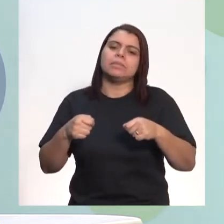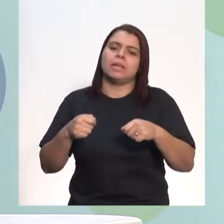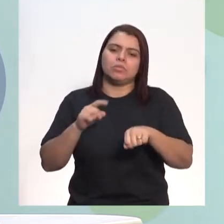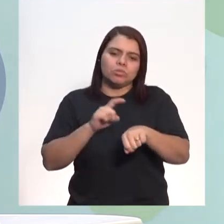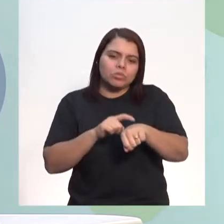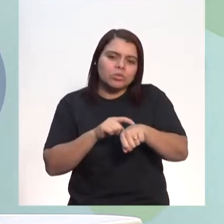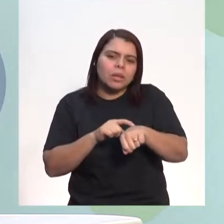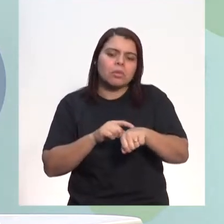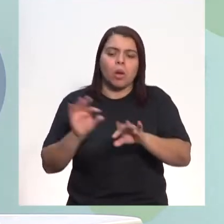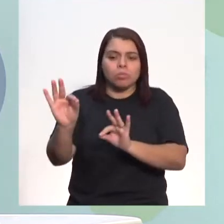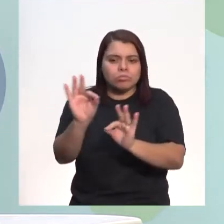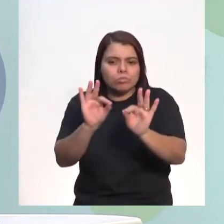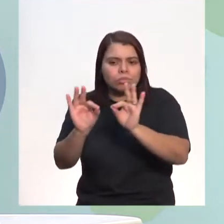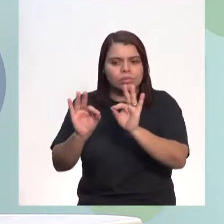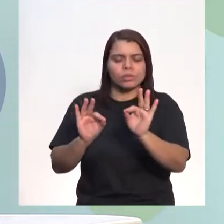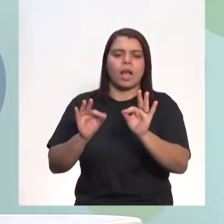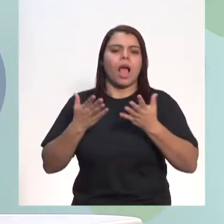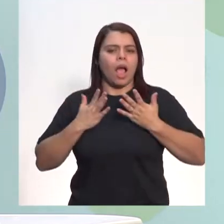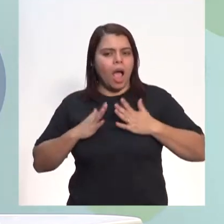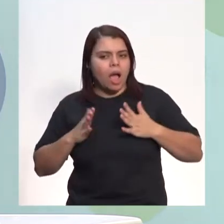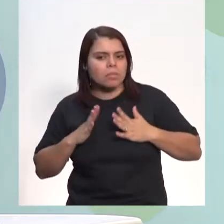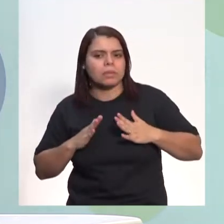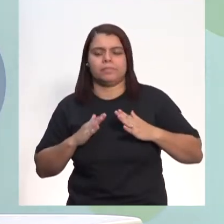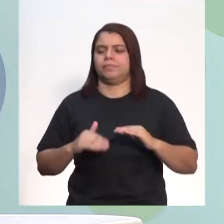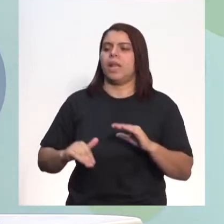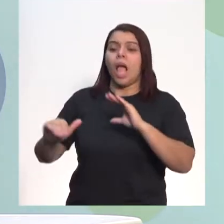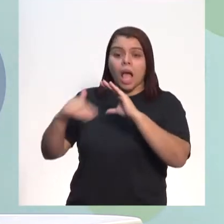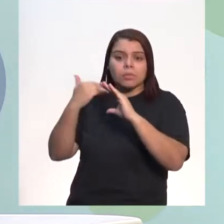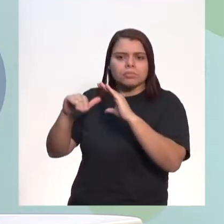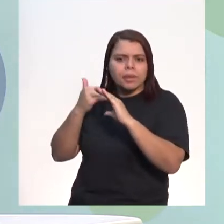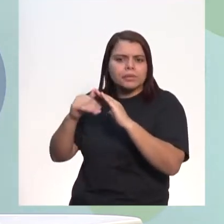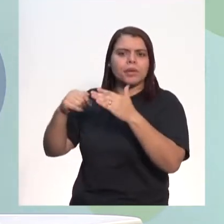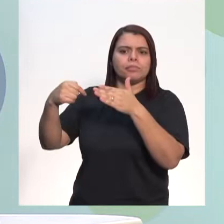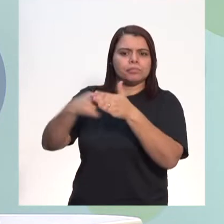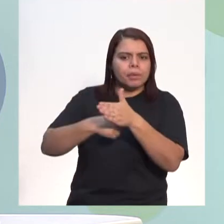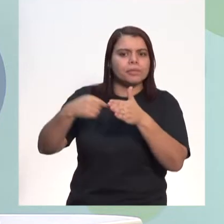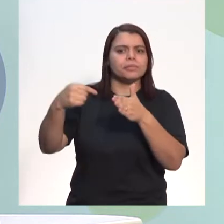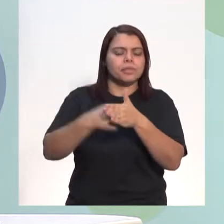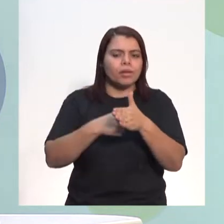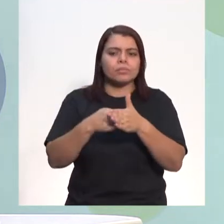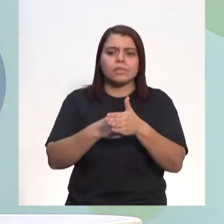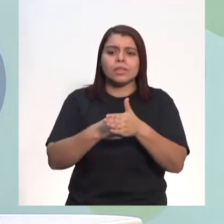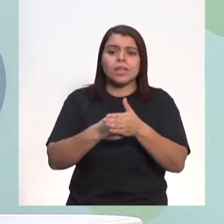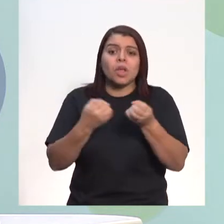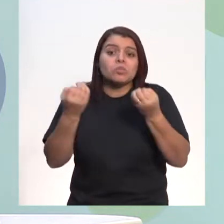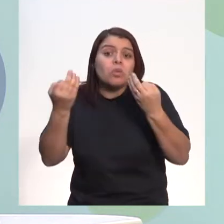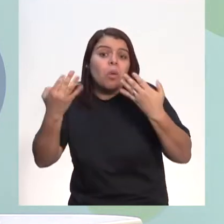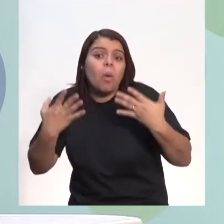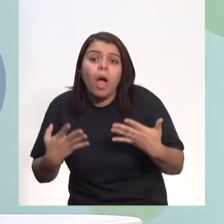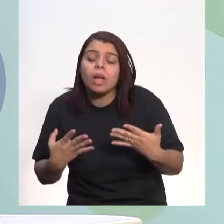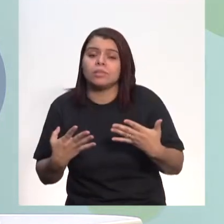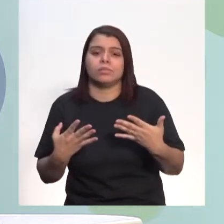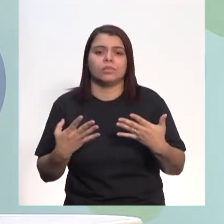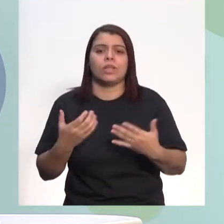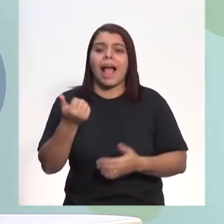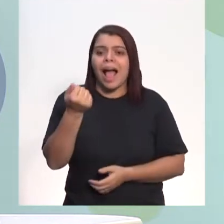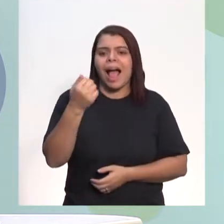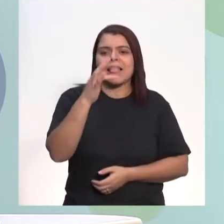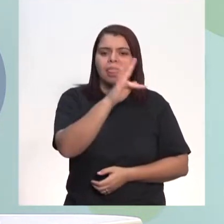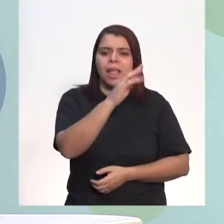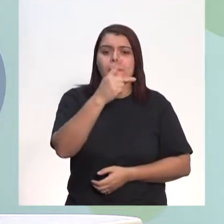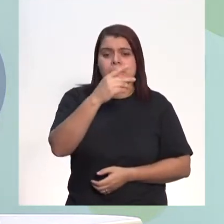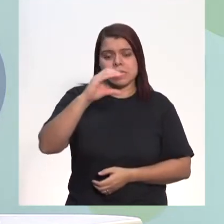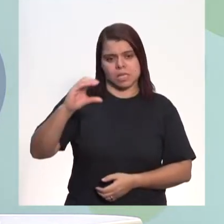essas questões, tá bom? O pessoal também perguntou quantas ATPCs nós teremos. Para os anos iniciais, são 2 ATPCs por